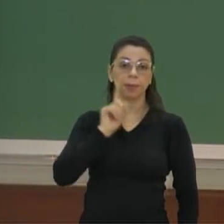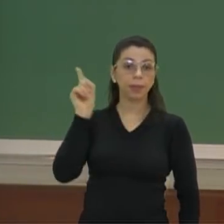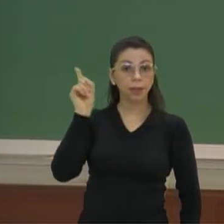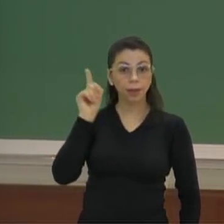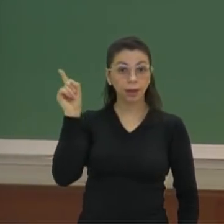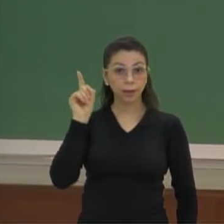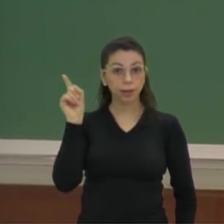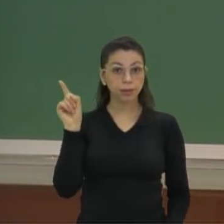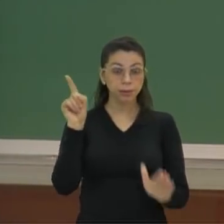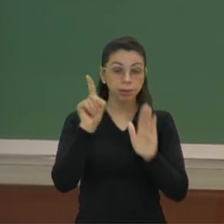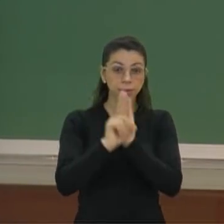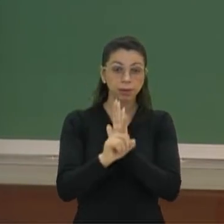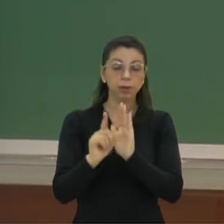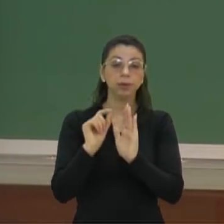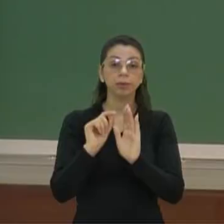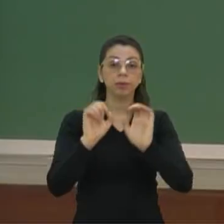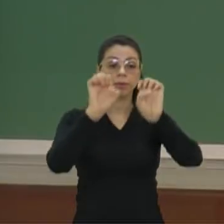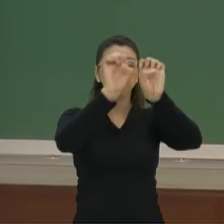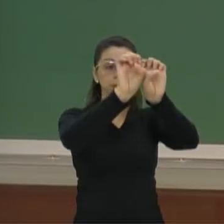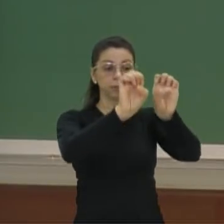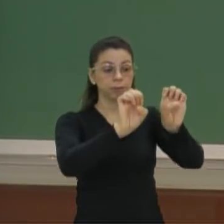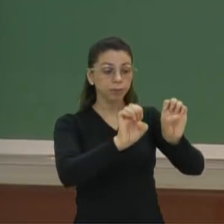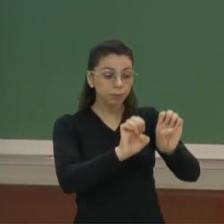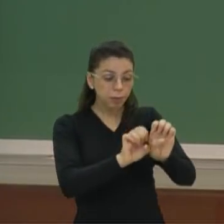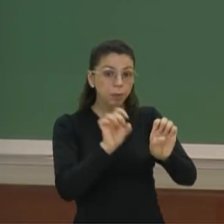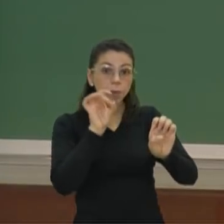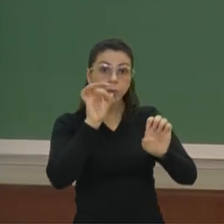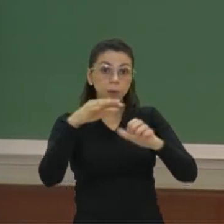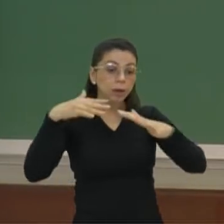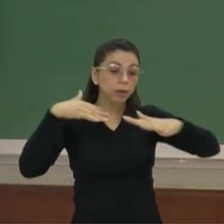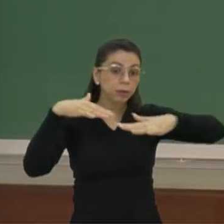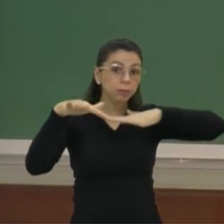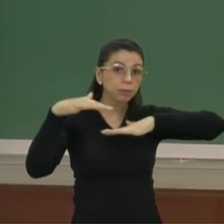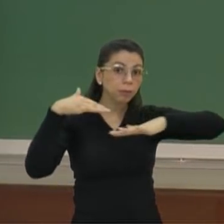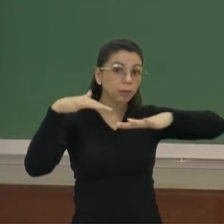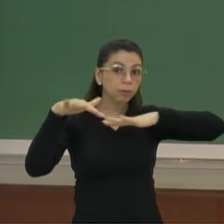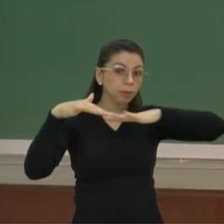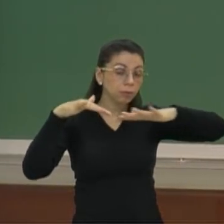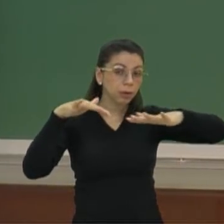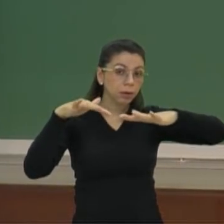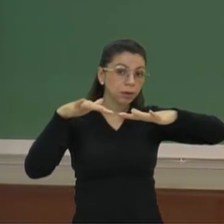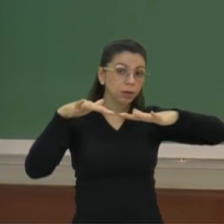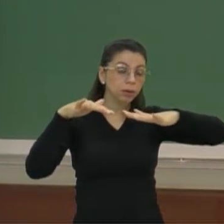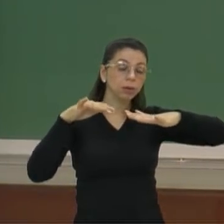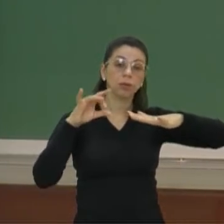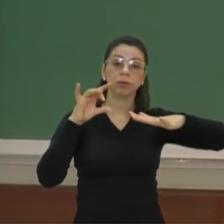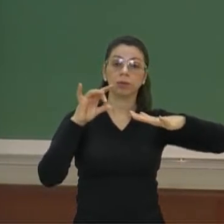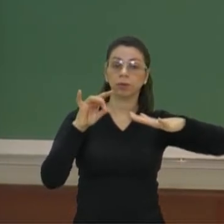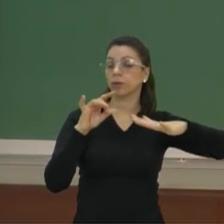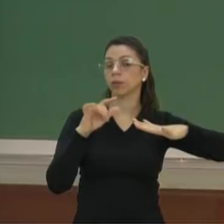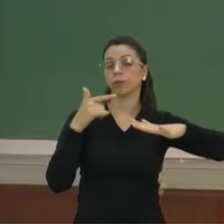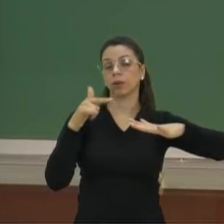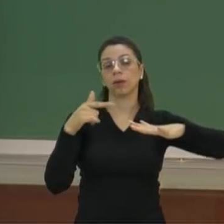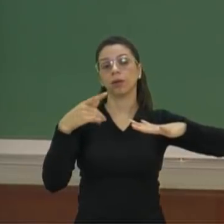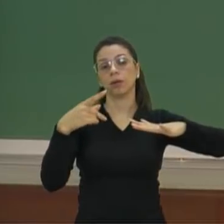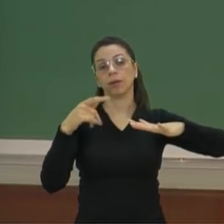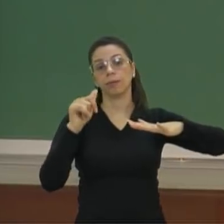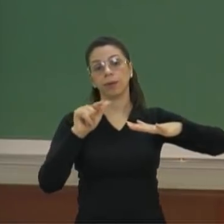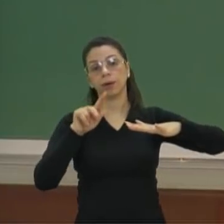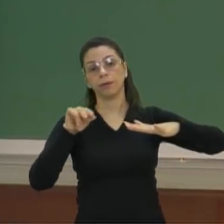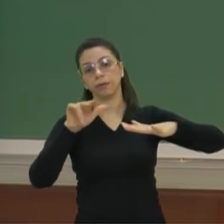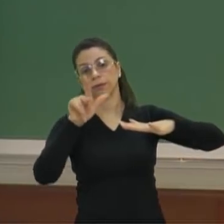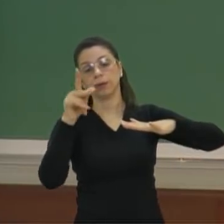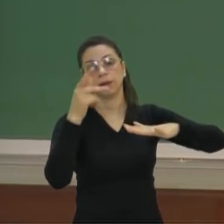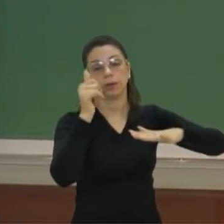quero saber as estruturas que vibram. Então não vai aparecer pavilhão, não vai